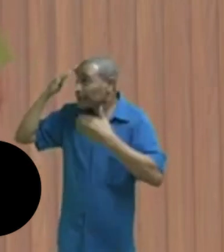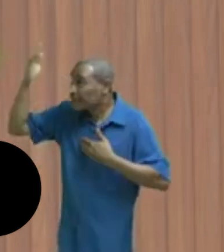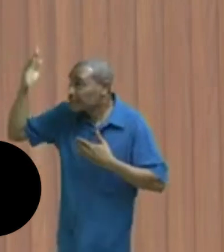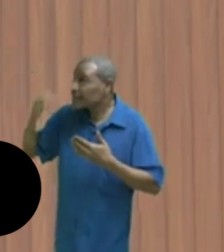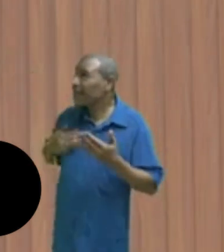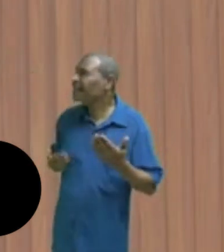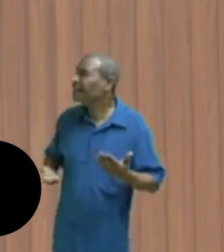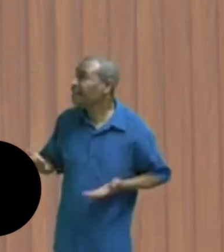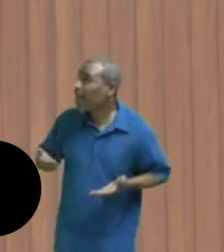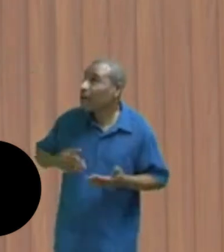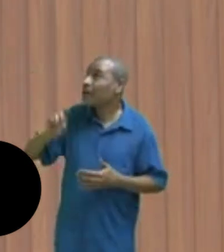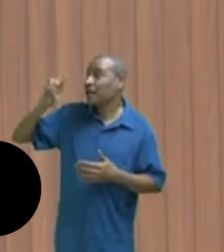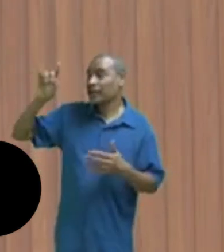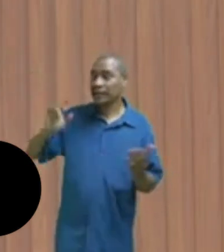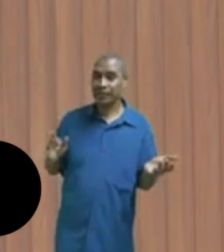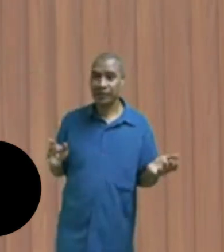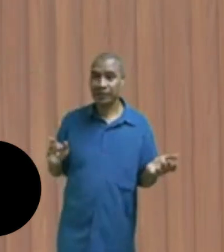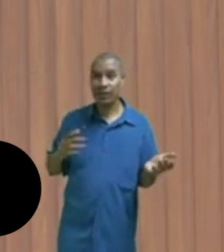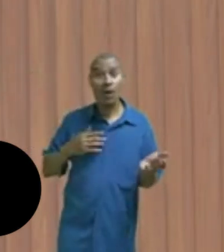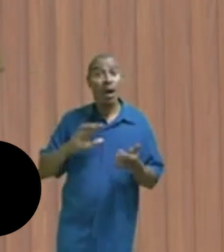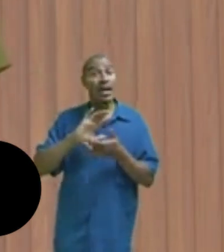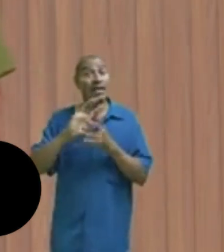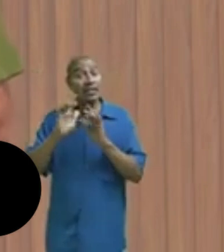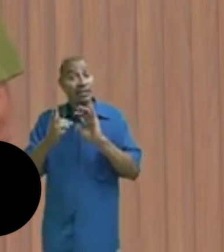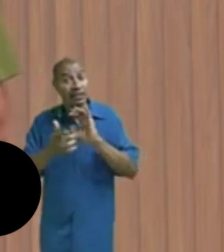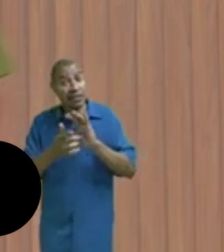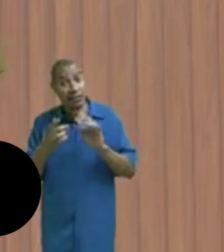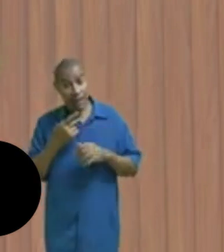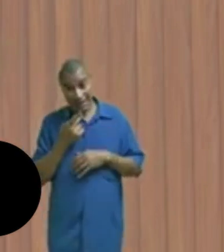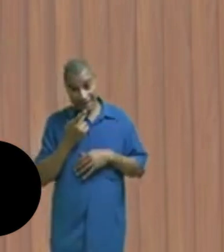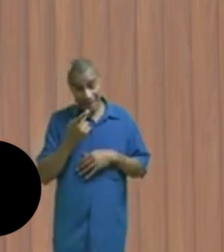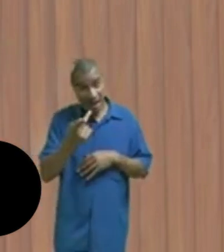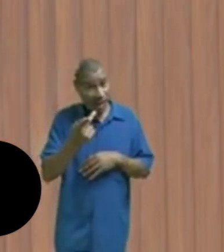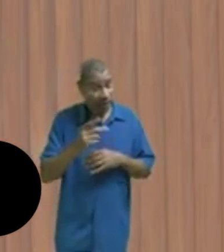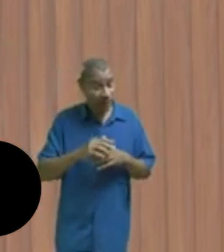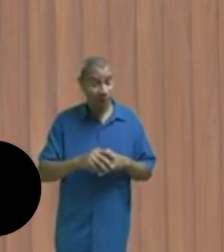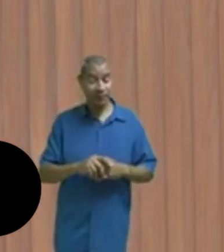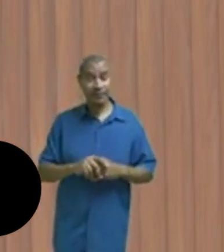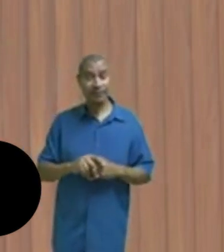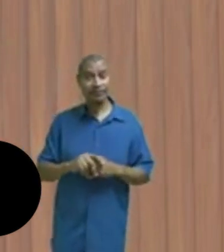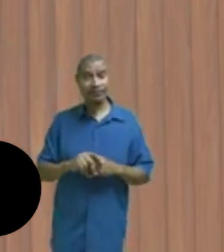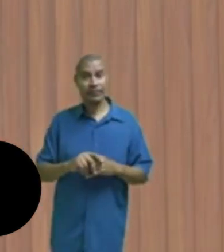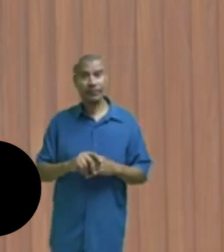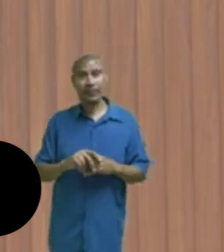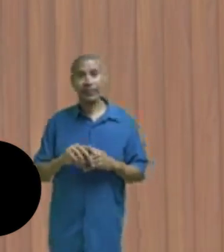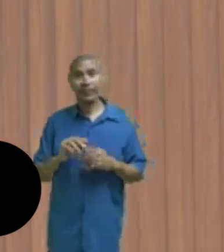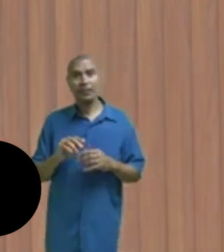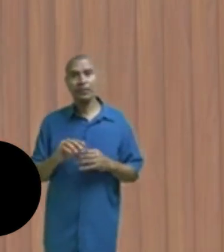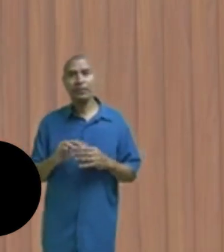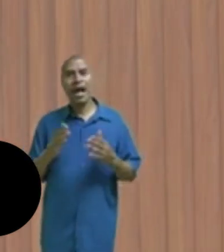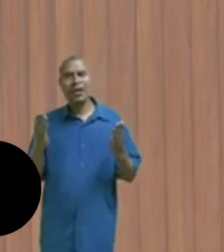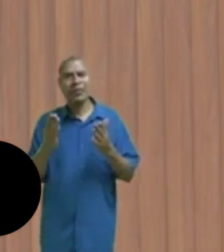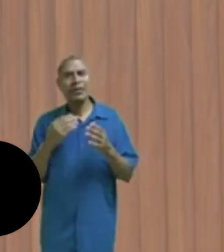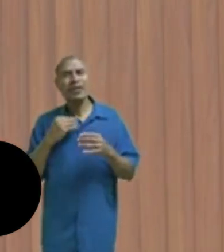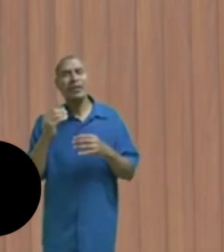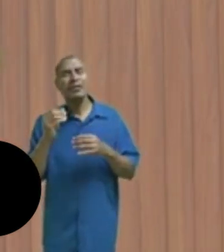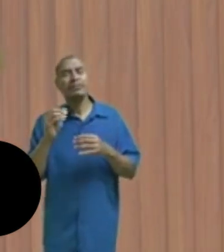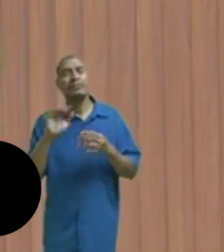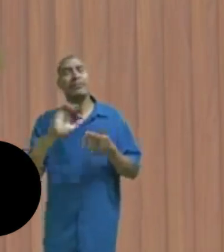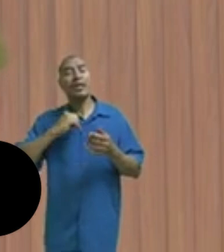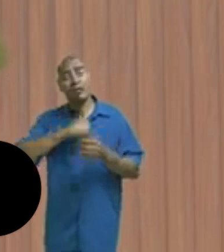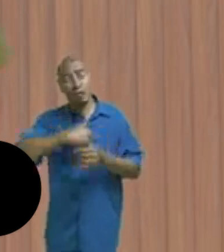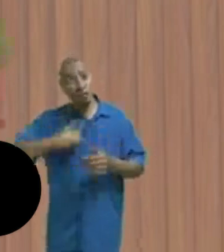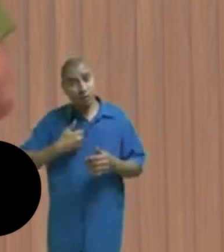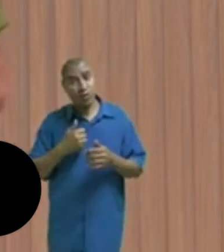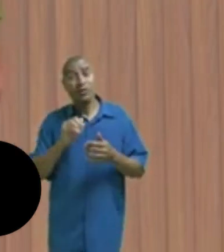com a obra de Deus. Então Jesus inverte a posição. E vejam como ele repete isso muitas vezes no livro de